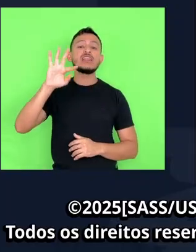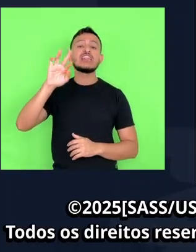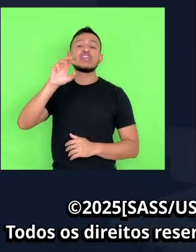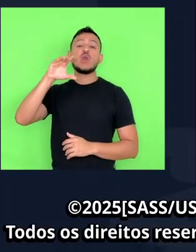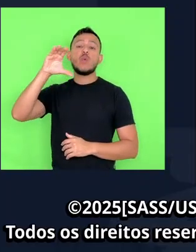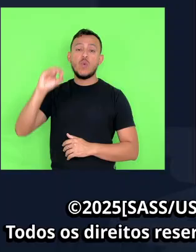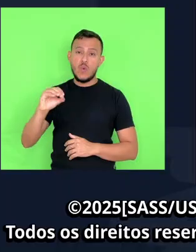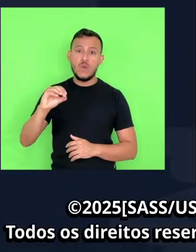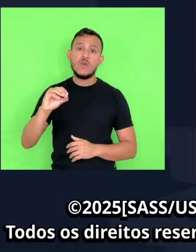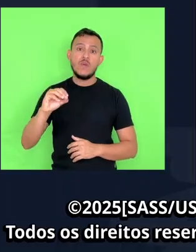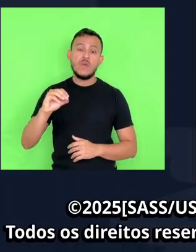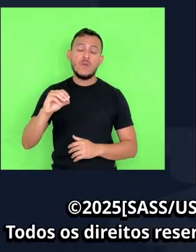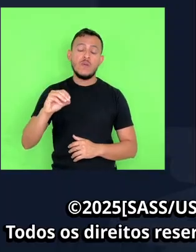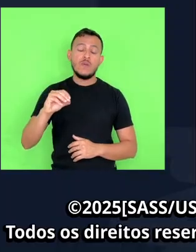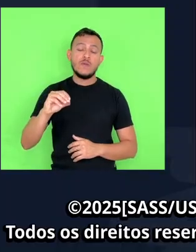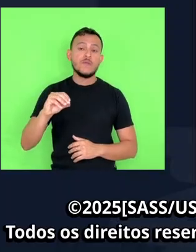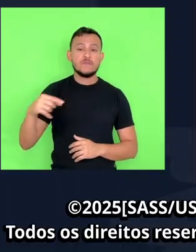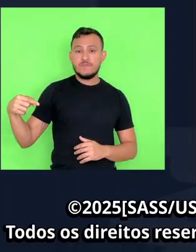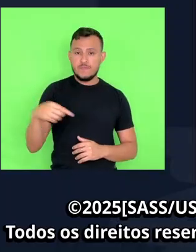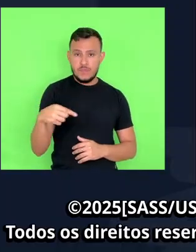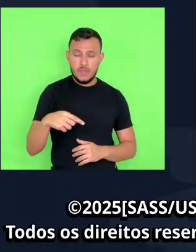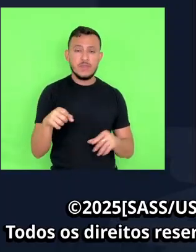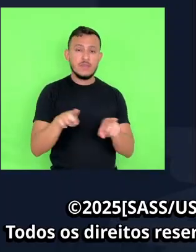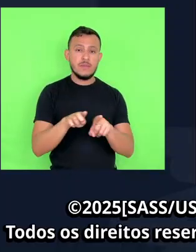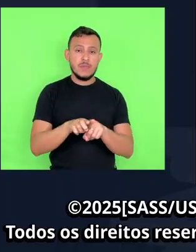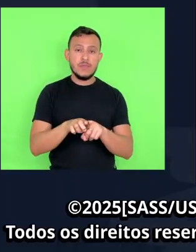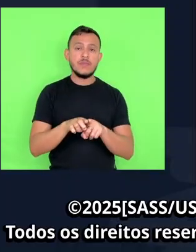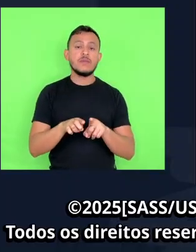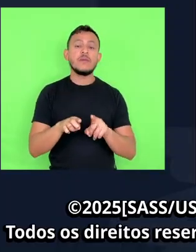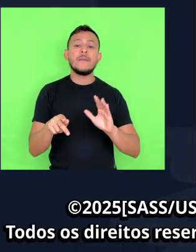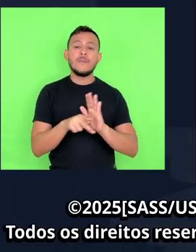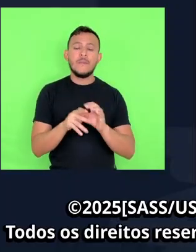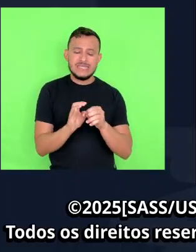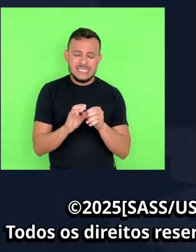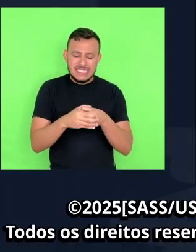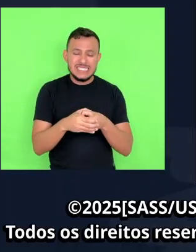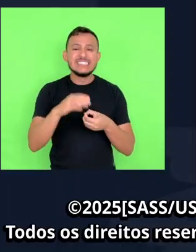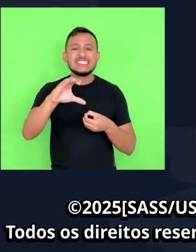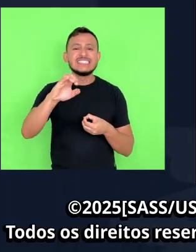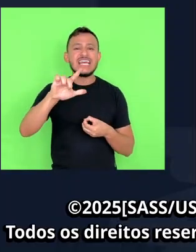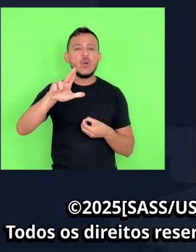ao favorecer a produção de células